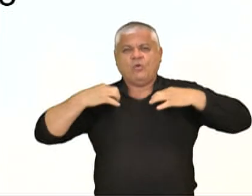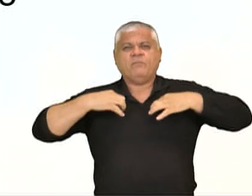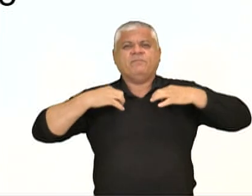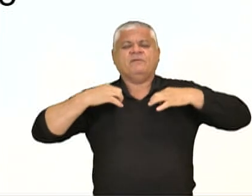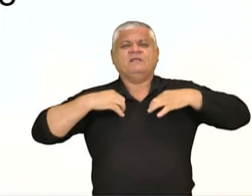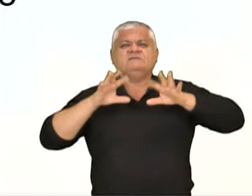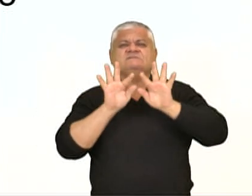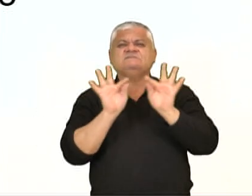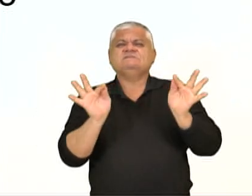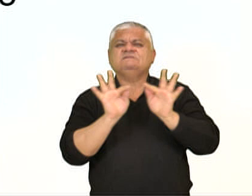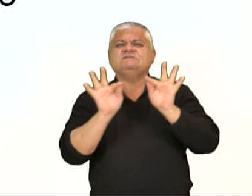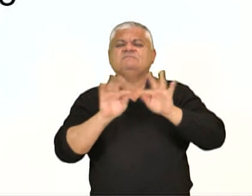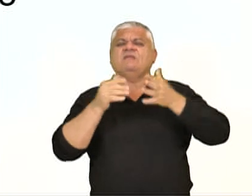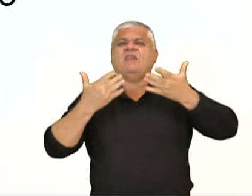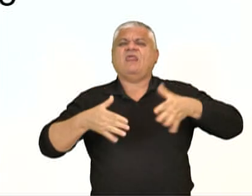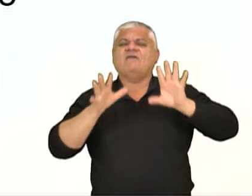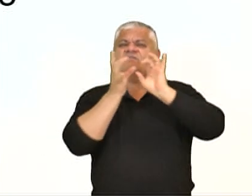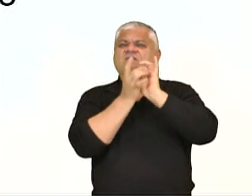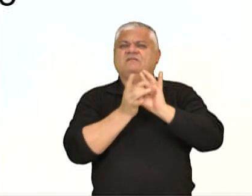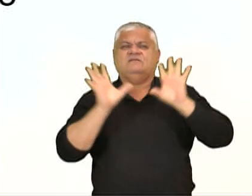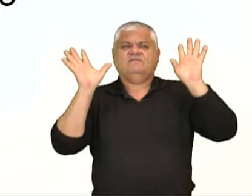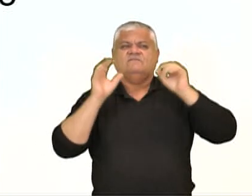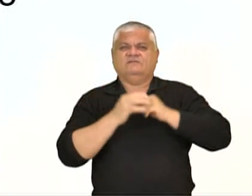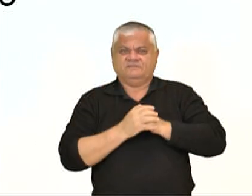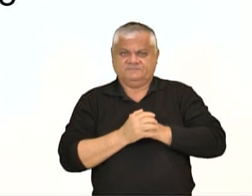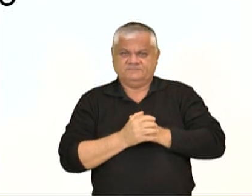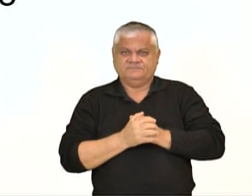movimentos, né, bem livres.